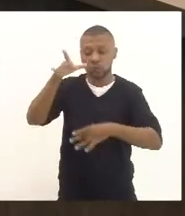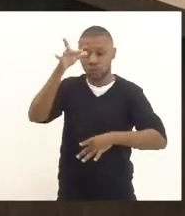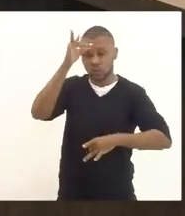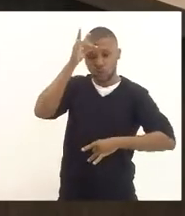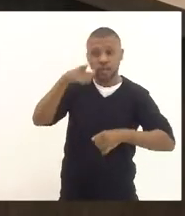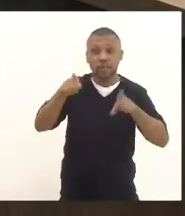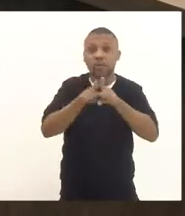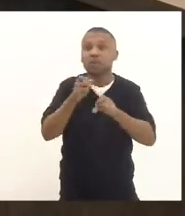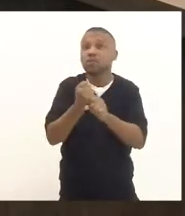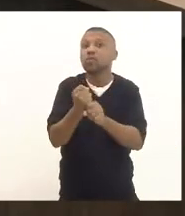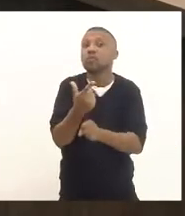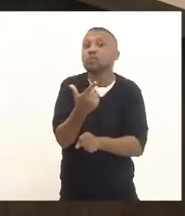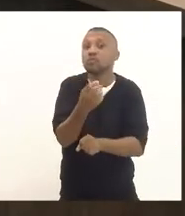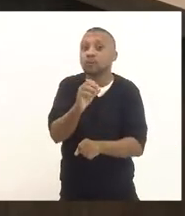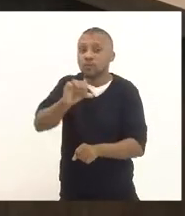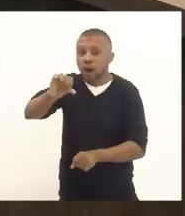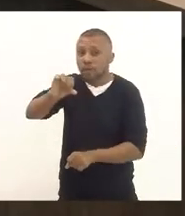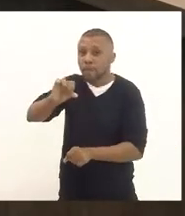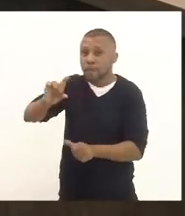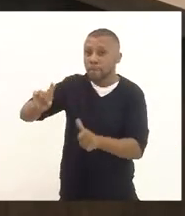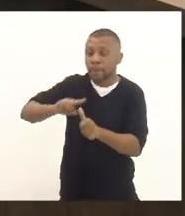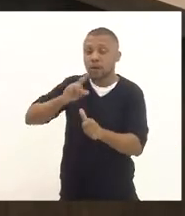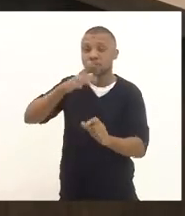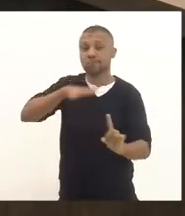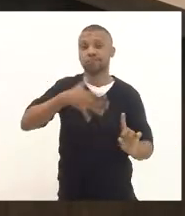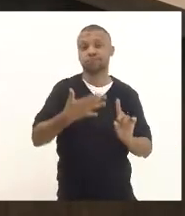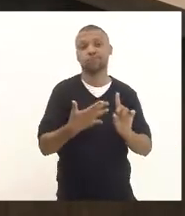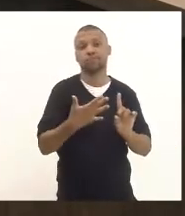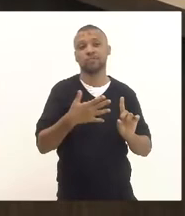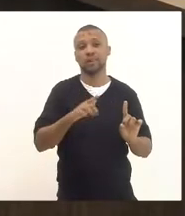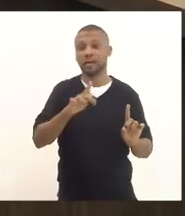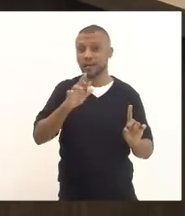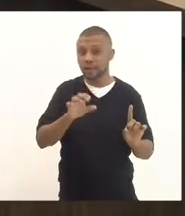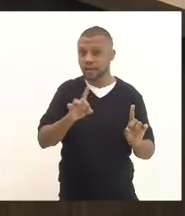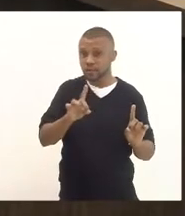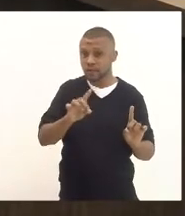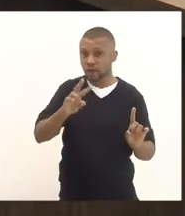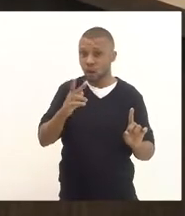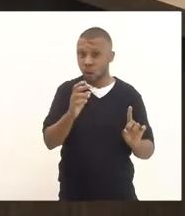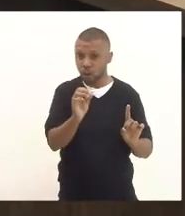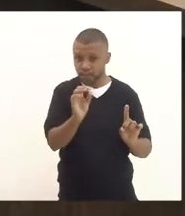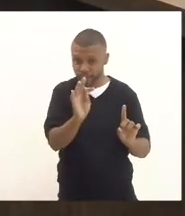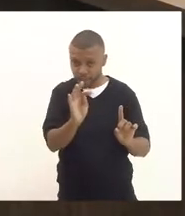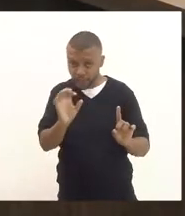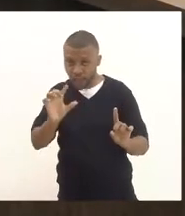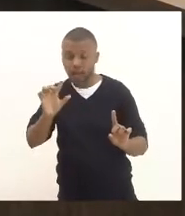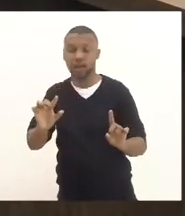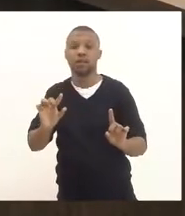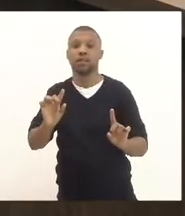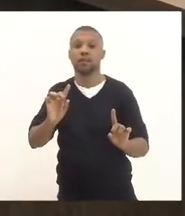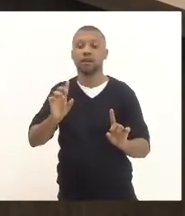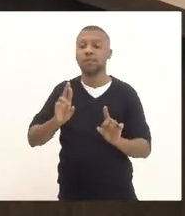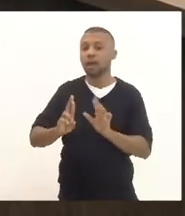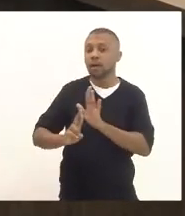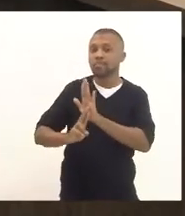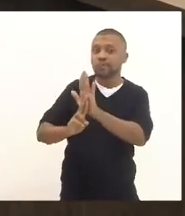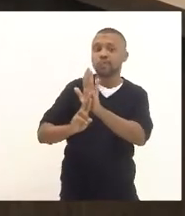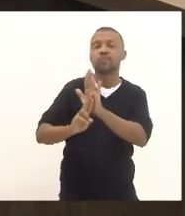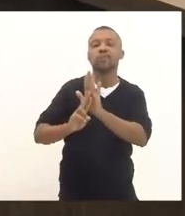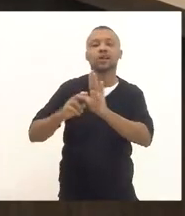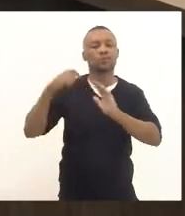em 2009 recebeu o primeiro prêmio Grande Otelo Presidente pela interpretação no longa